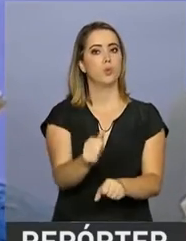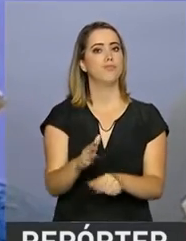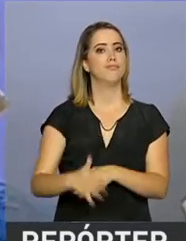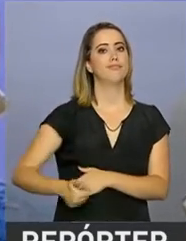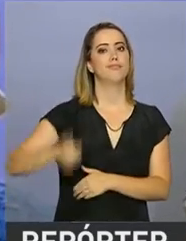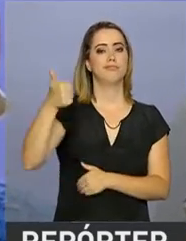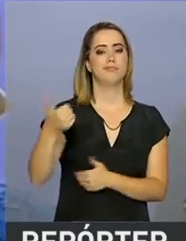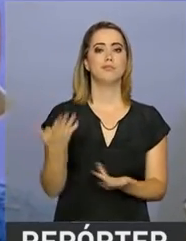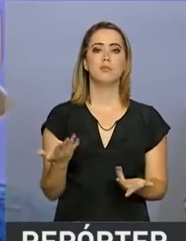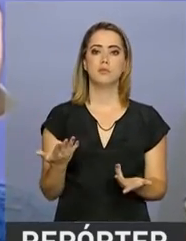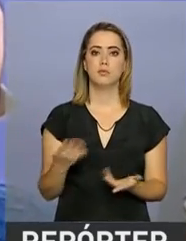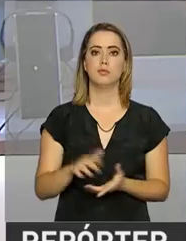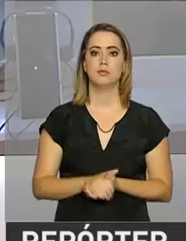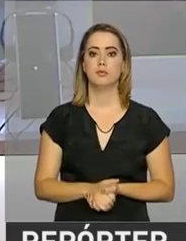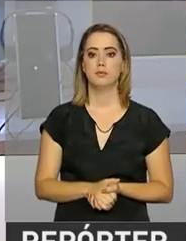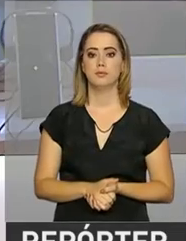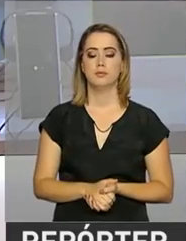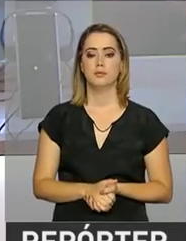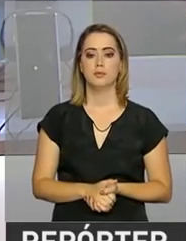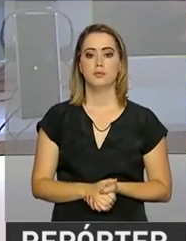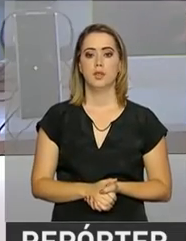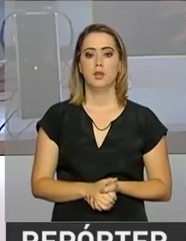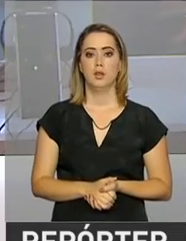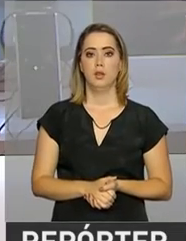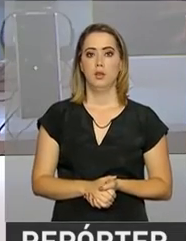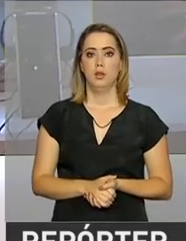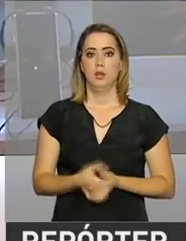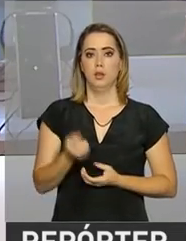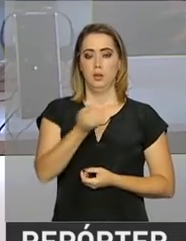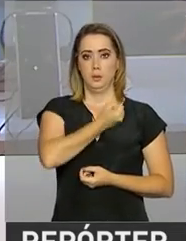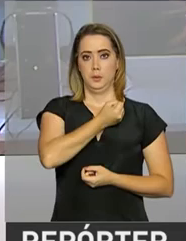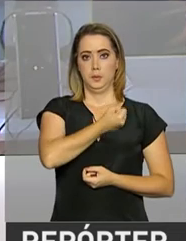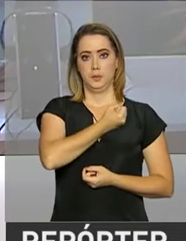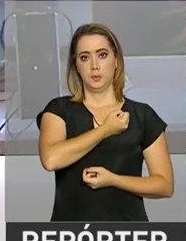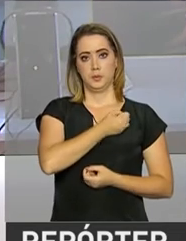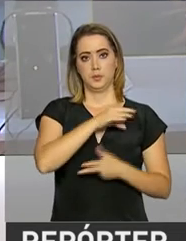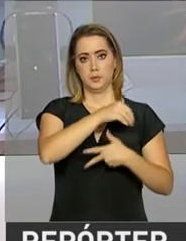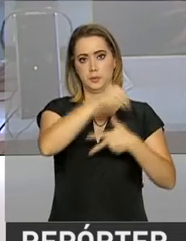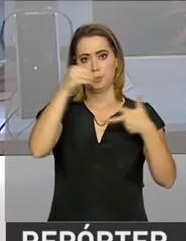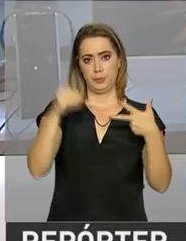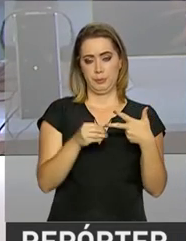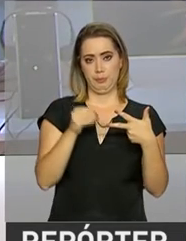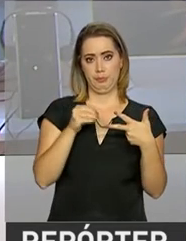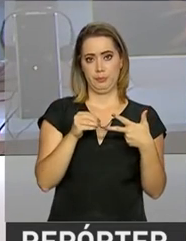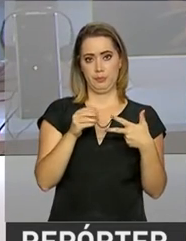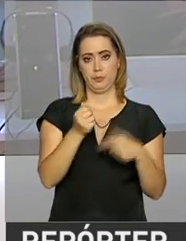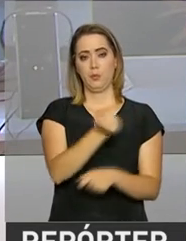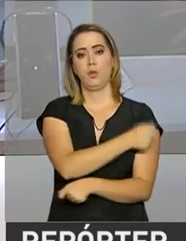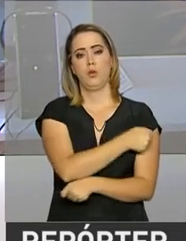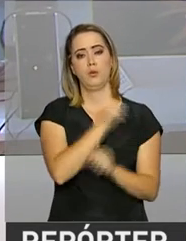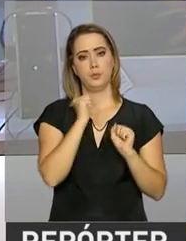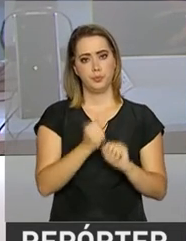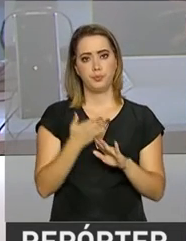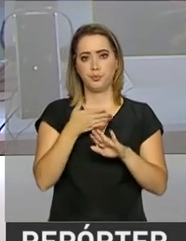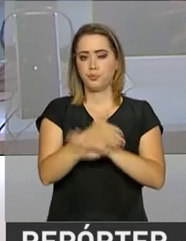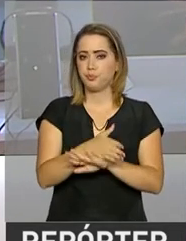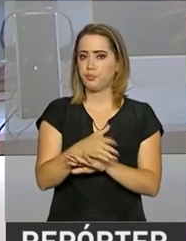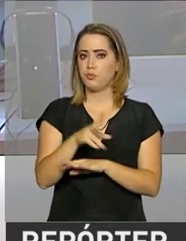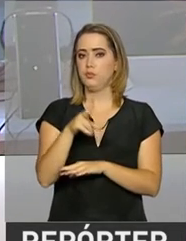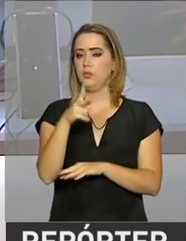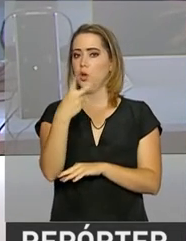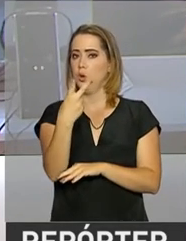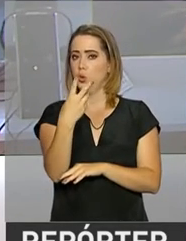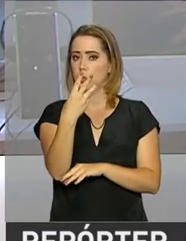cada vez melhor e maior e com a nota do exame nacional do ensino médio os estudantes podem concorrer a mais de